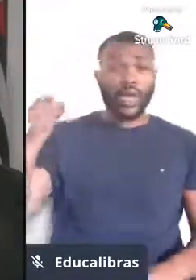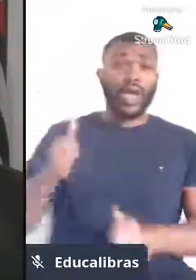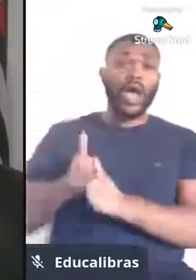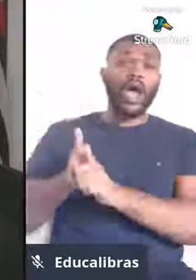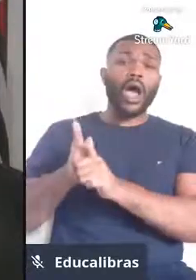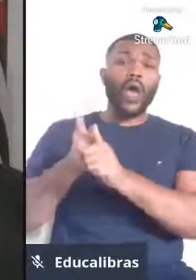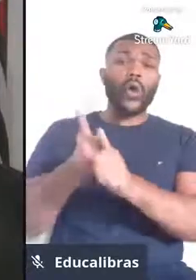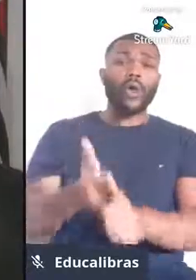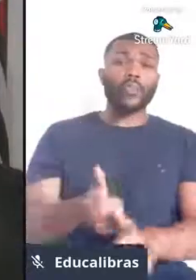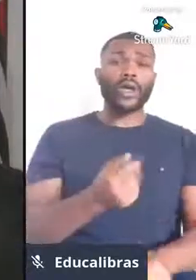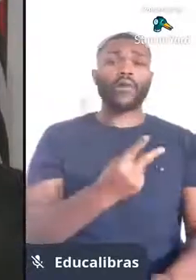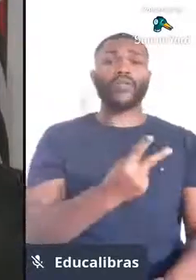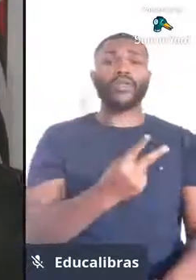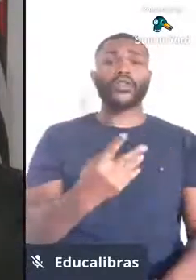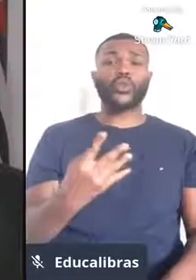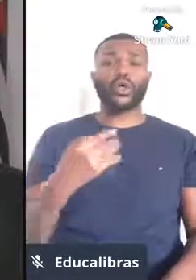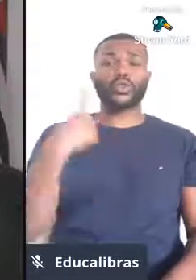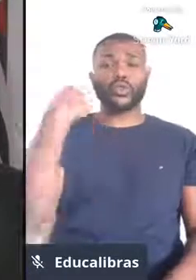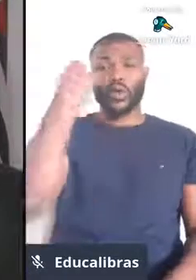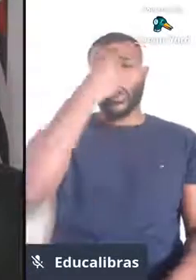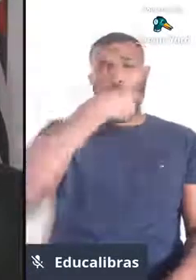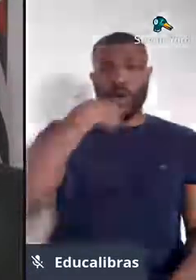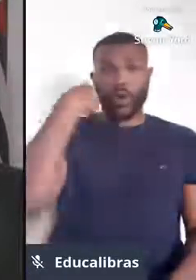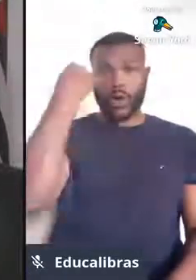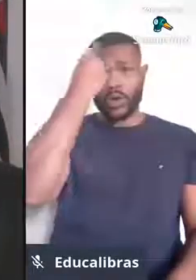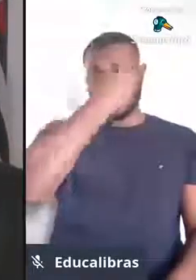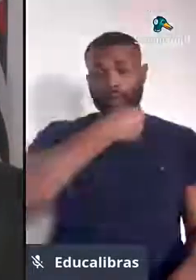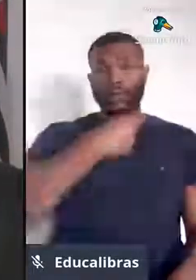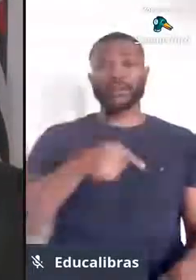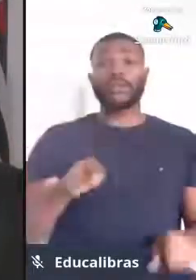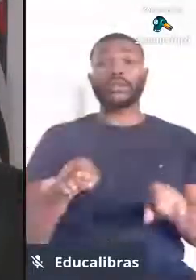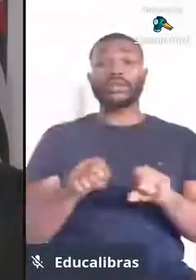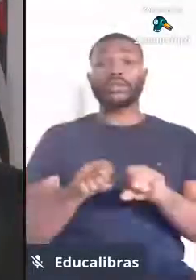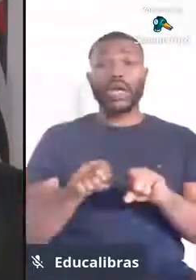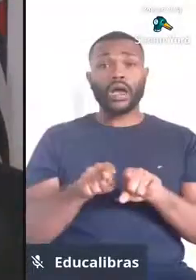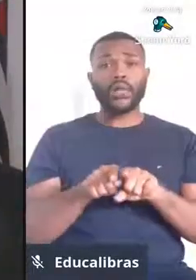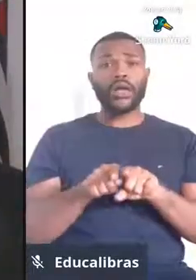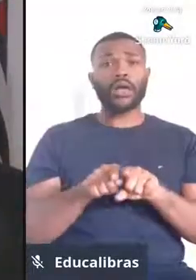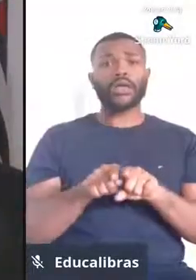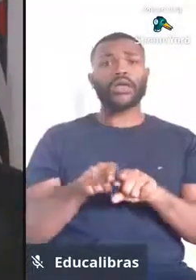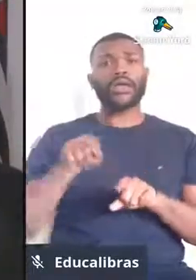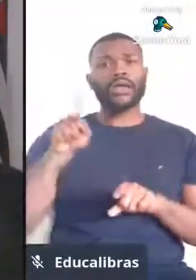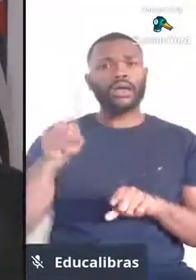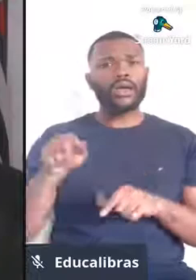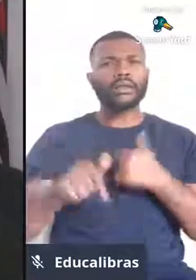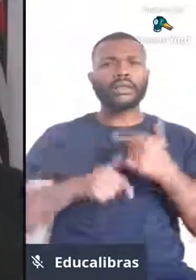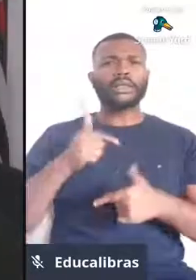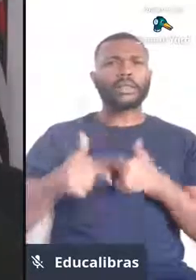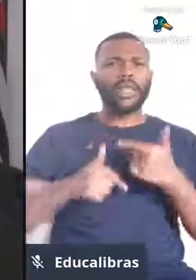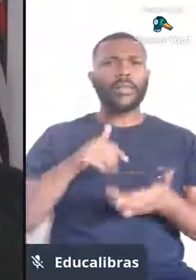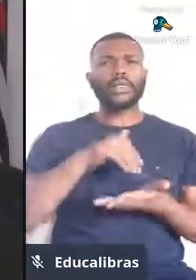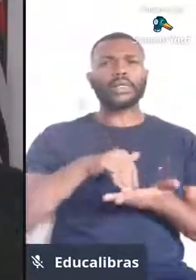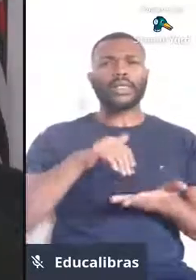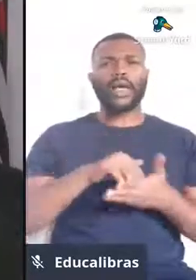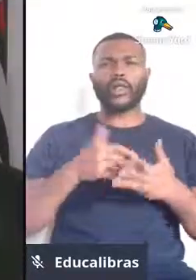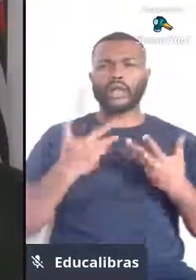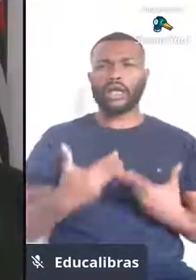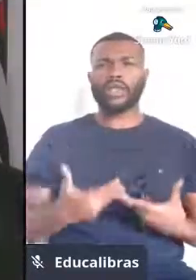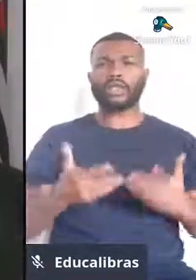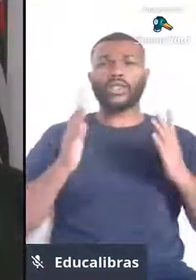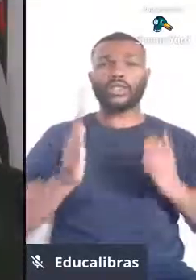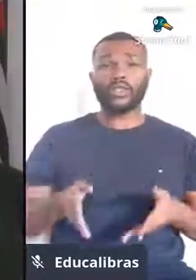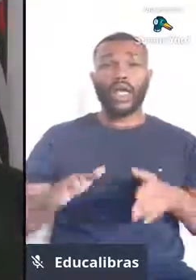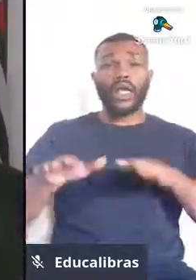horas, né? E com isso, ele tem dado a maior canseira nos secretários, certo? Porque ele está aqui